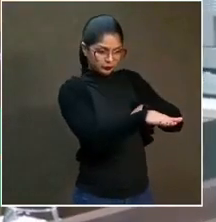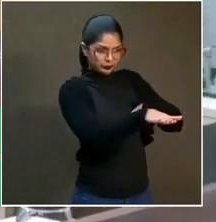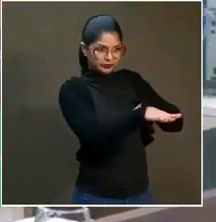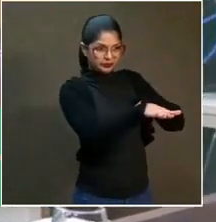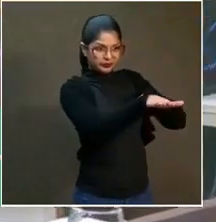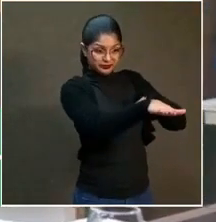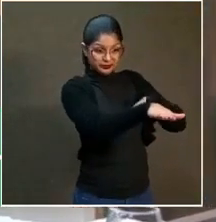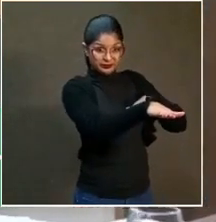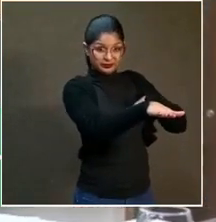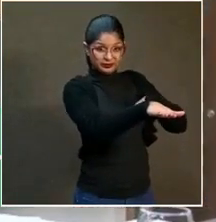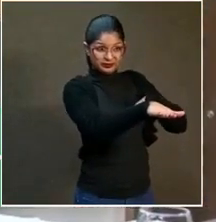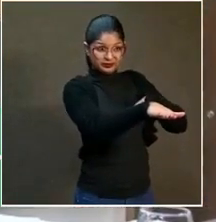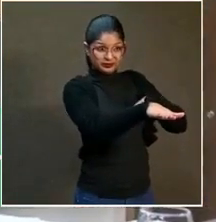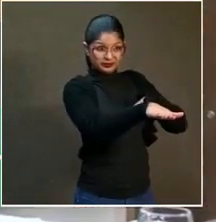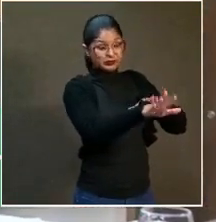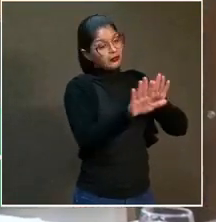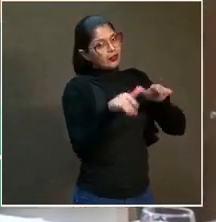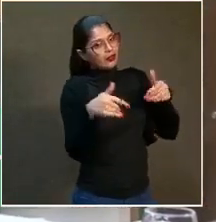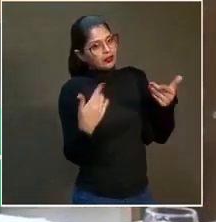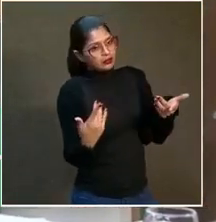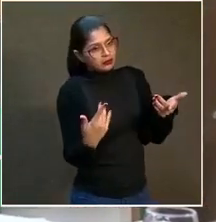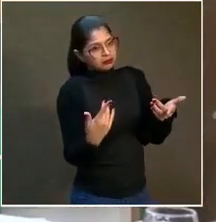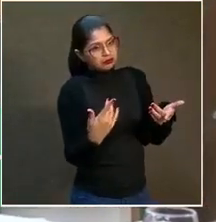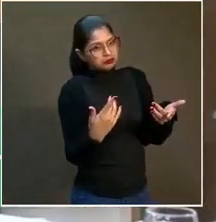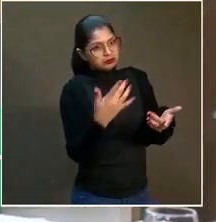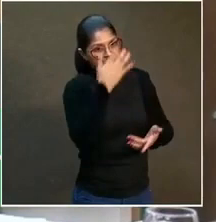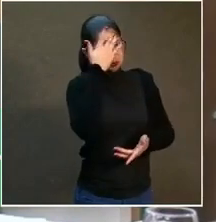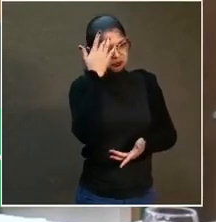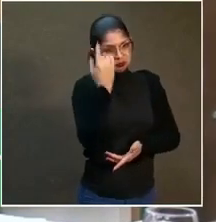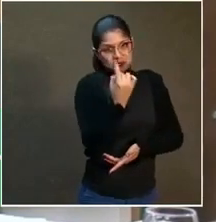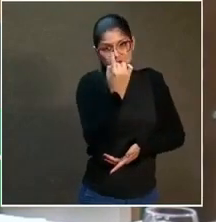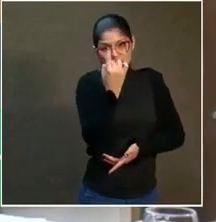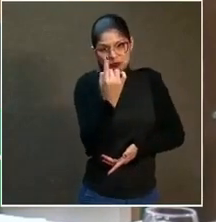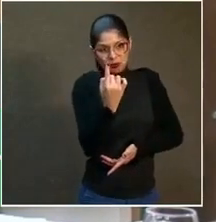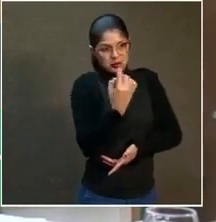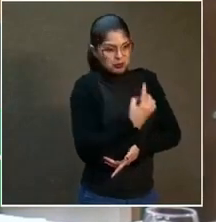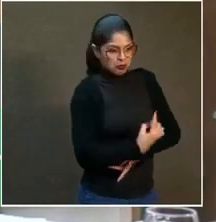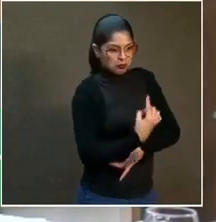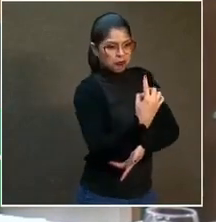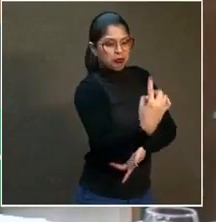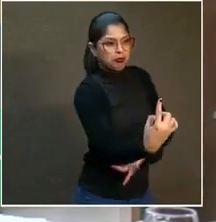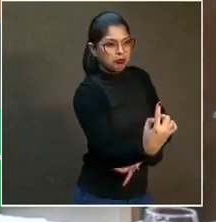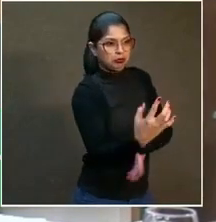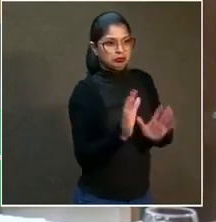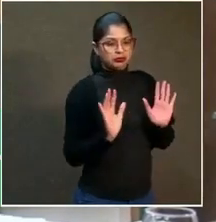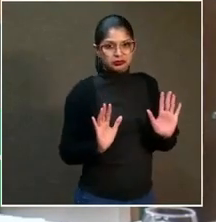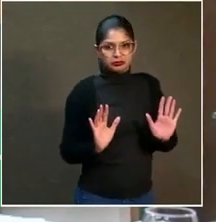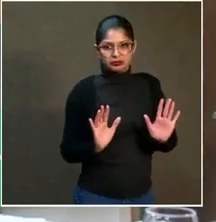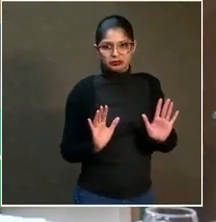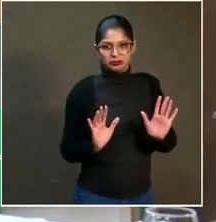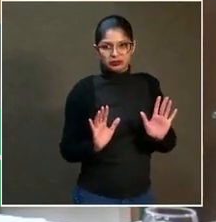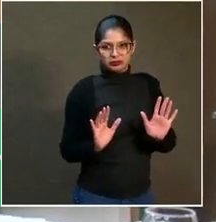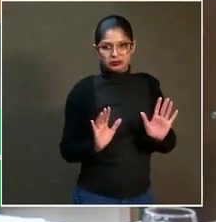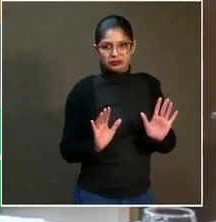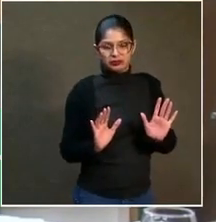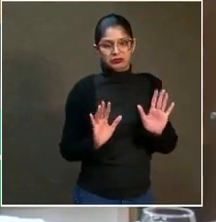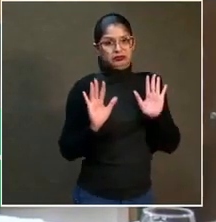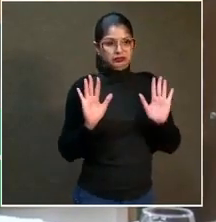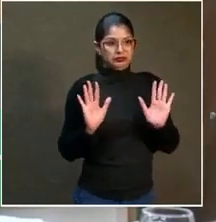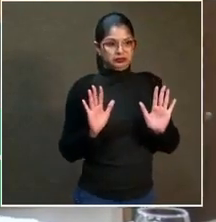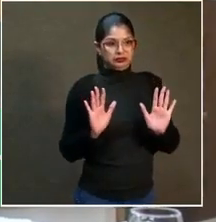outro atrás. Ou seja, no mínimo, uma pessoa em cada carro desse, né? Não acredito que, no mínimo, uma pessoa dirigiu os três carros